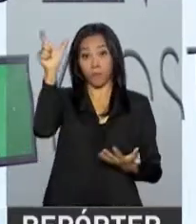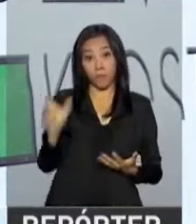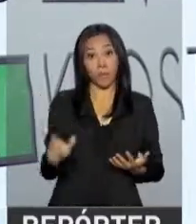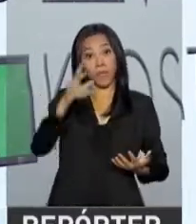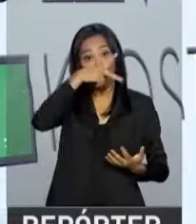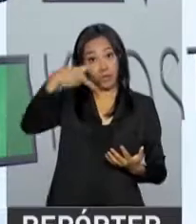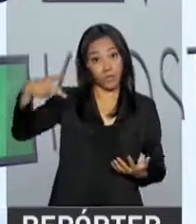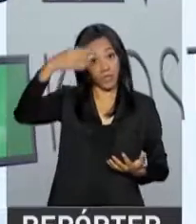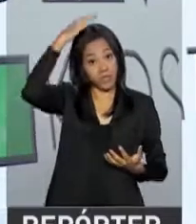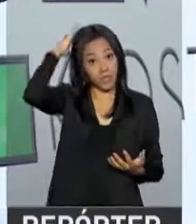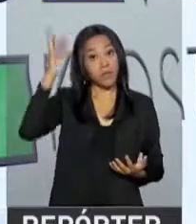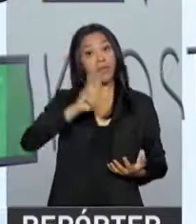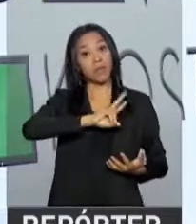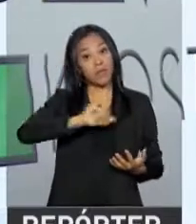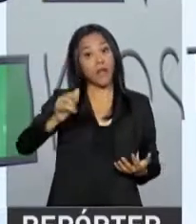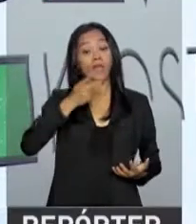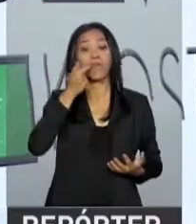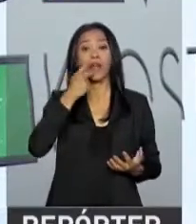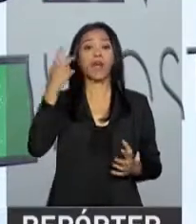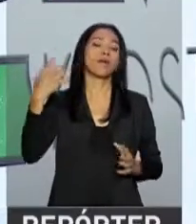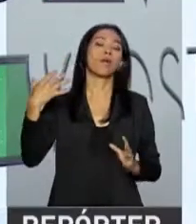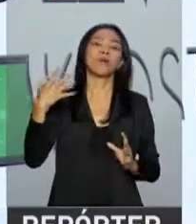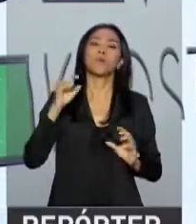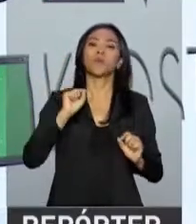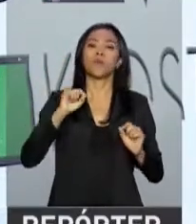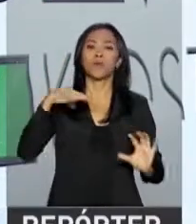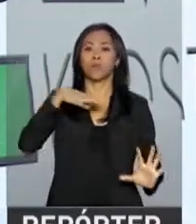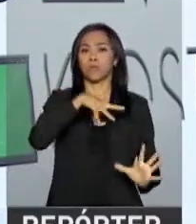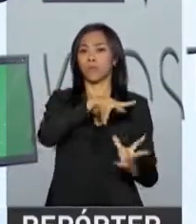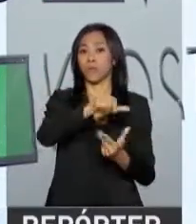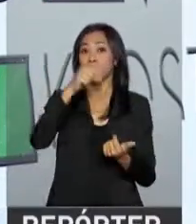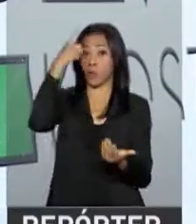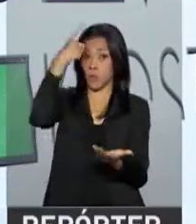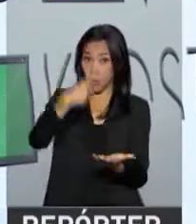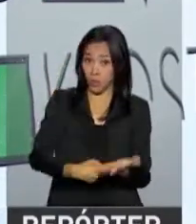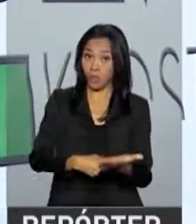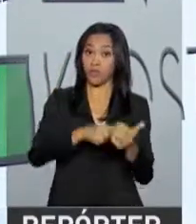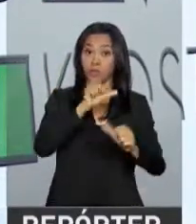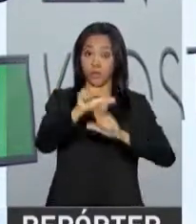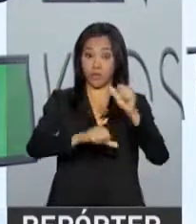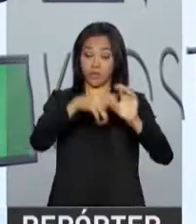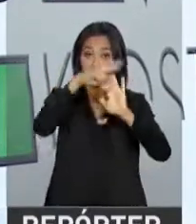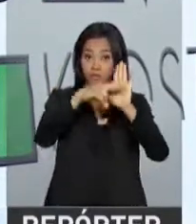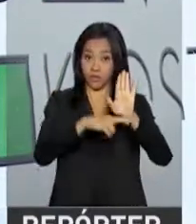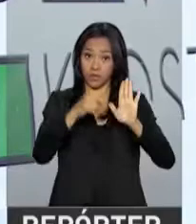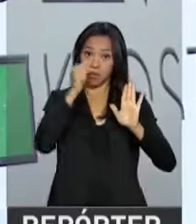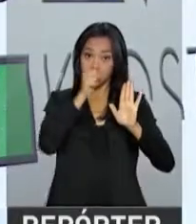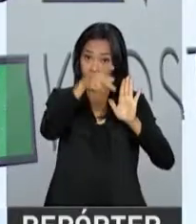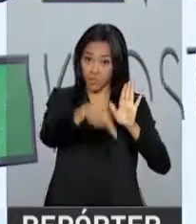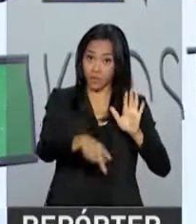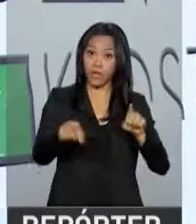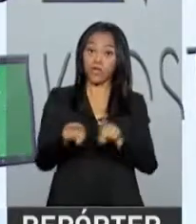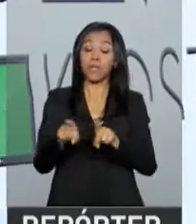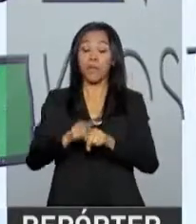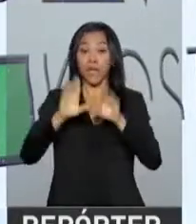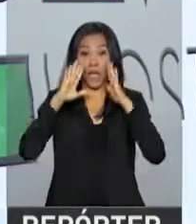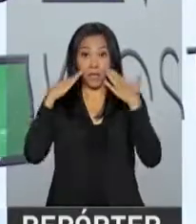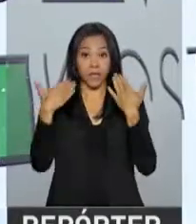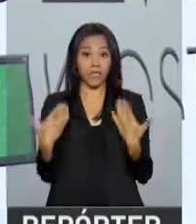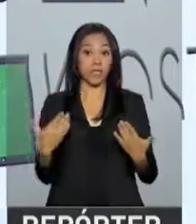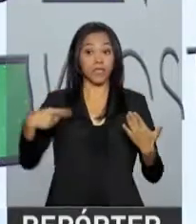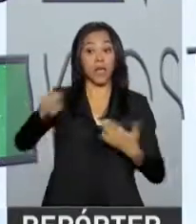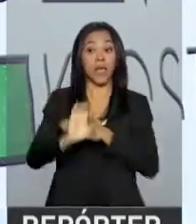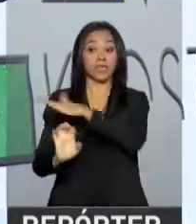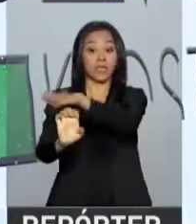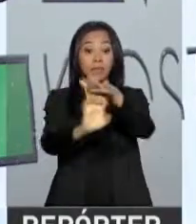reafirmar ao público internacional o compromisso com a reforma da previdência e apresentar a investidores o programa